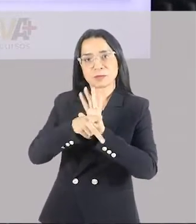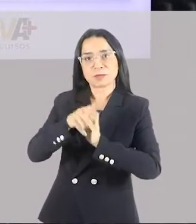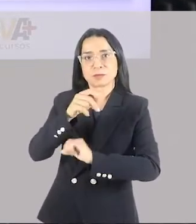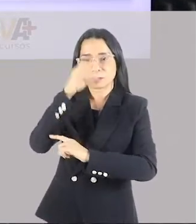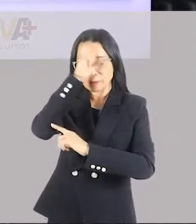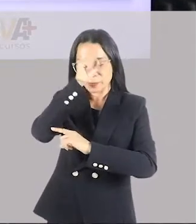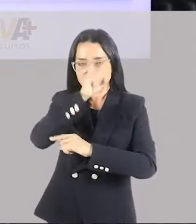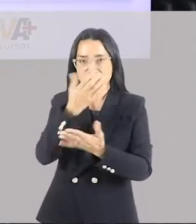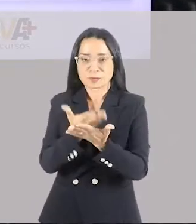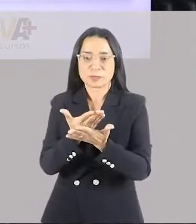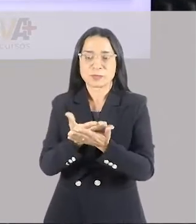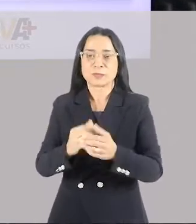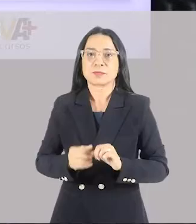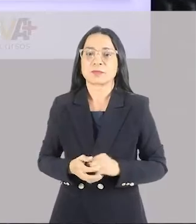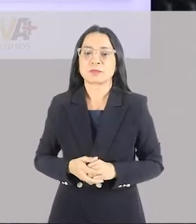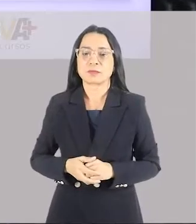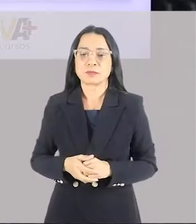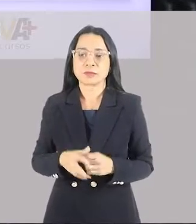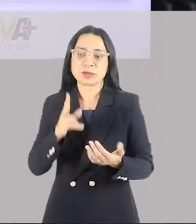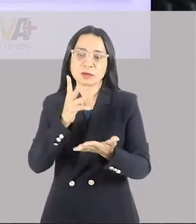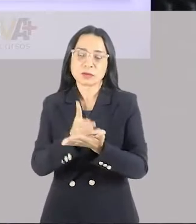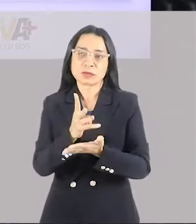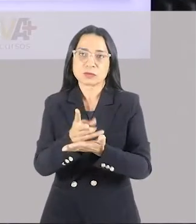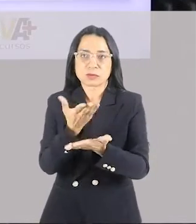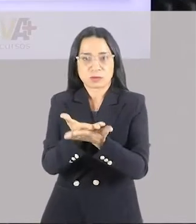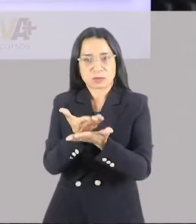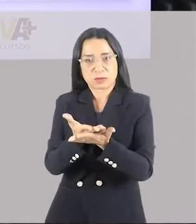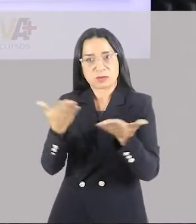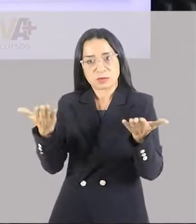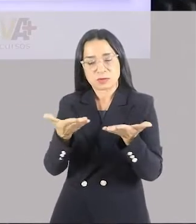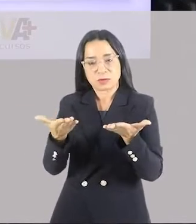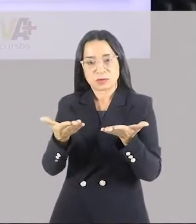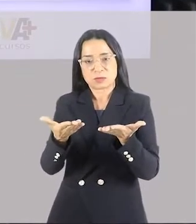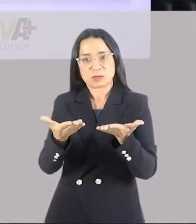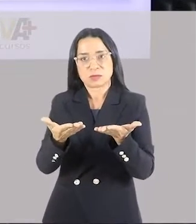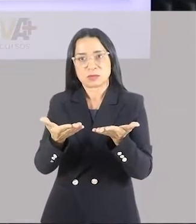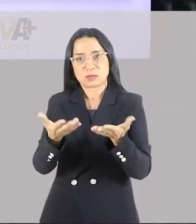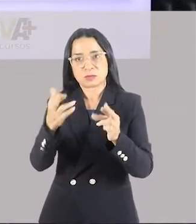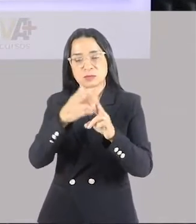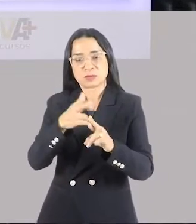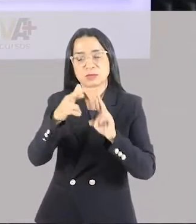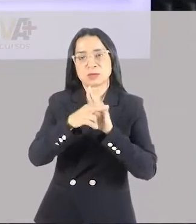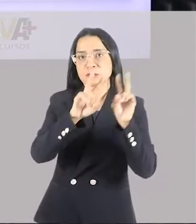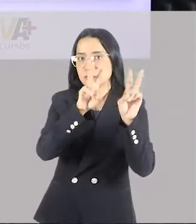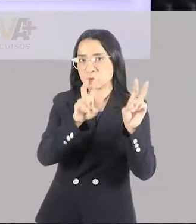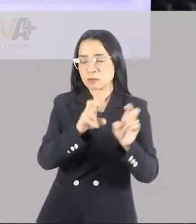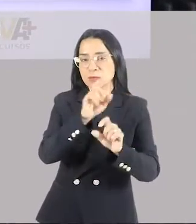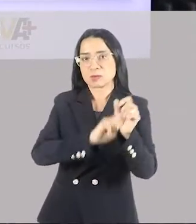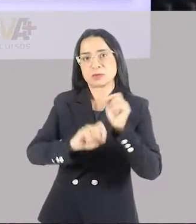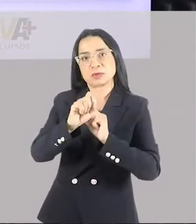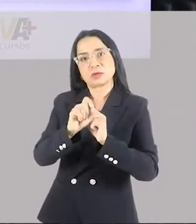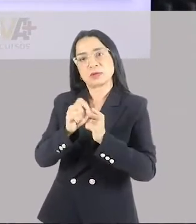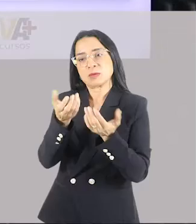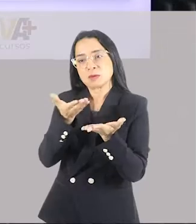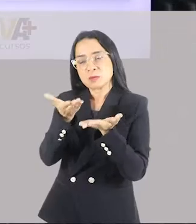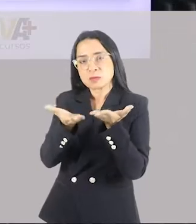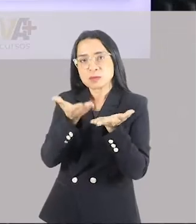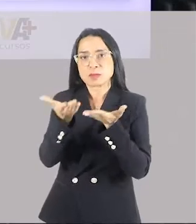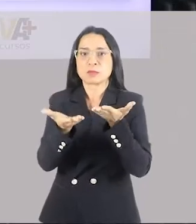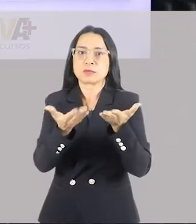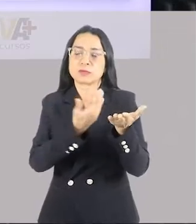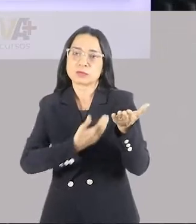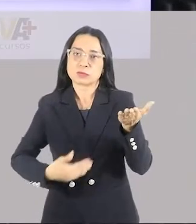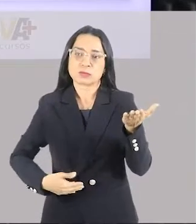essa aula. Continuando a aula de hoje sobre serviços públicos, a gente resgata um